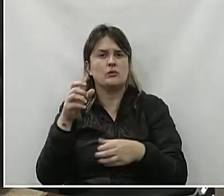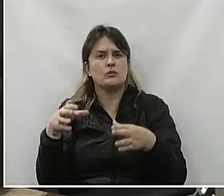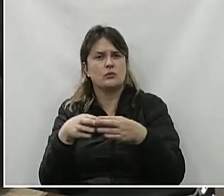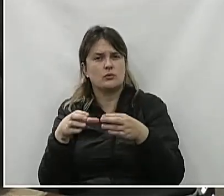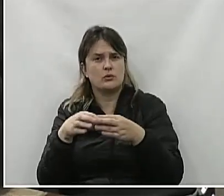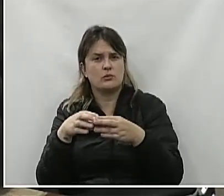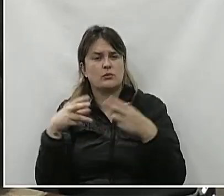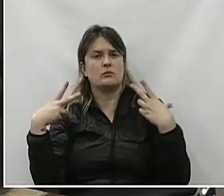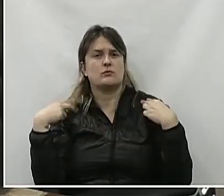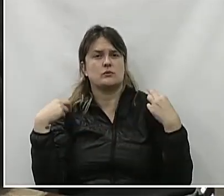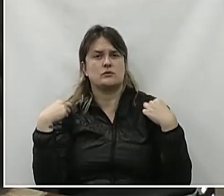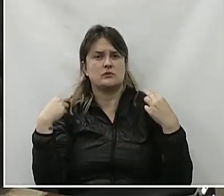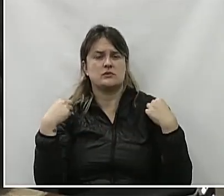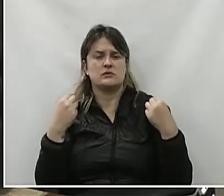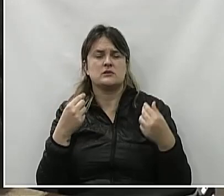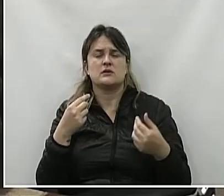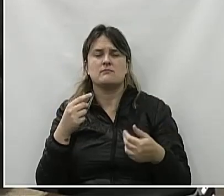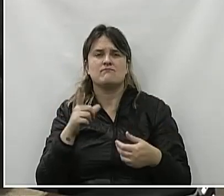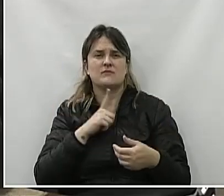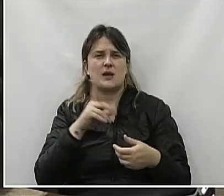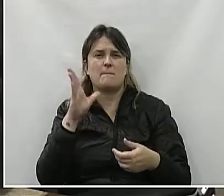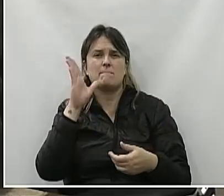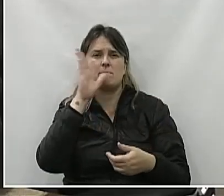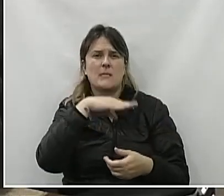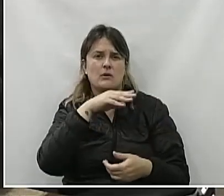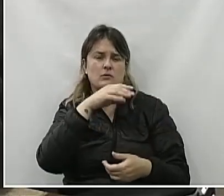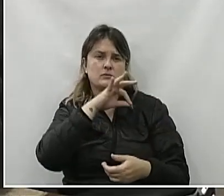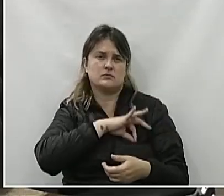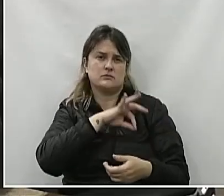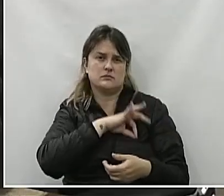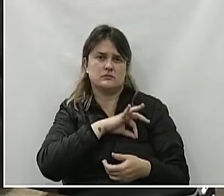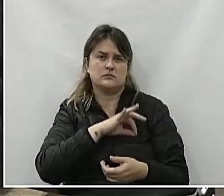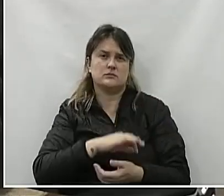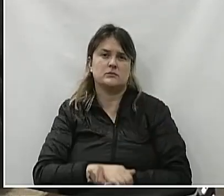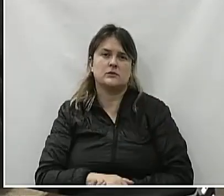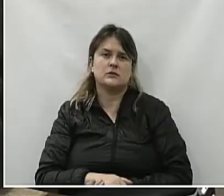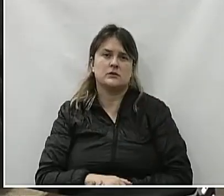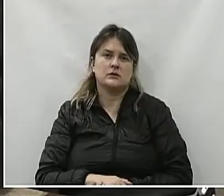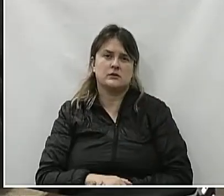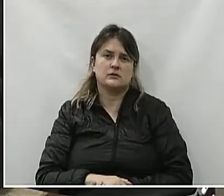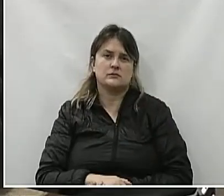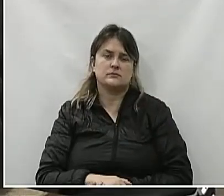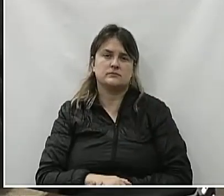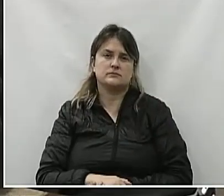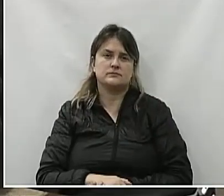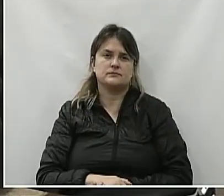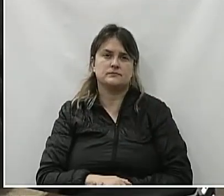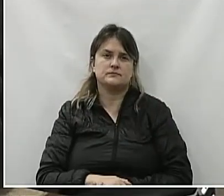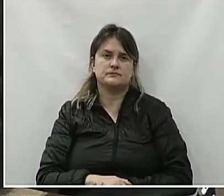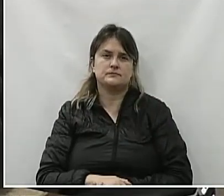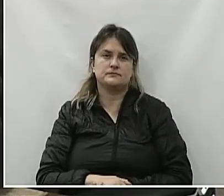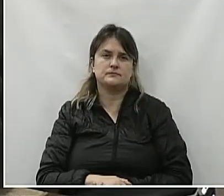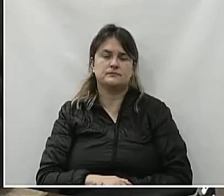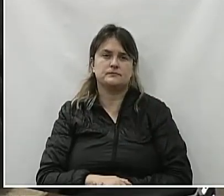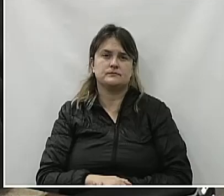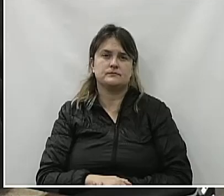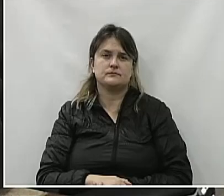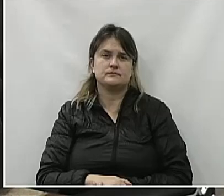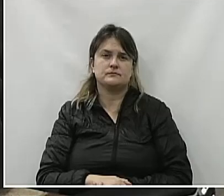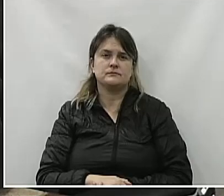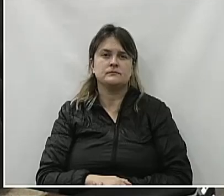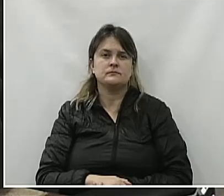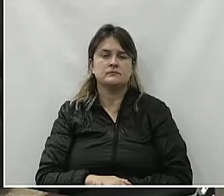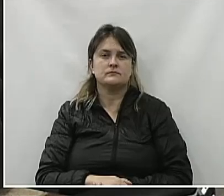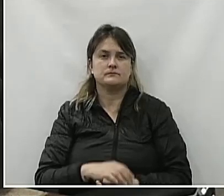tão mal julgada pelo governo municipal quanto à